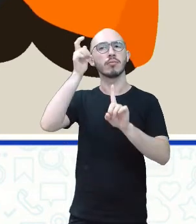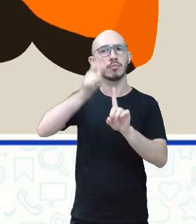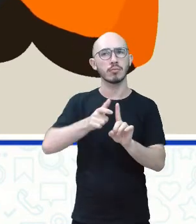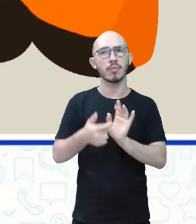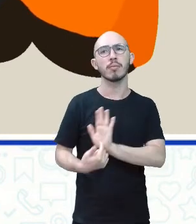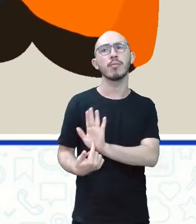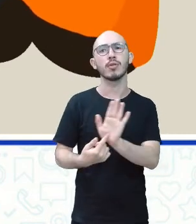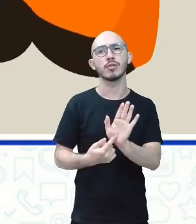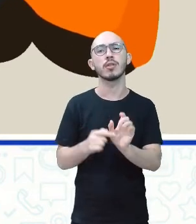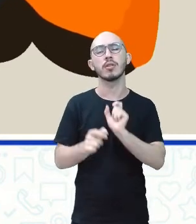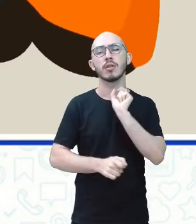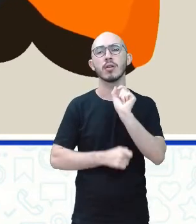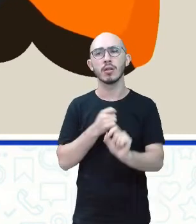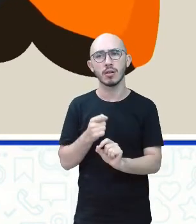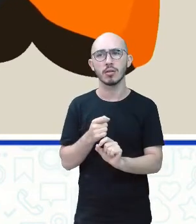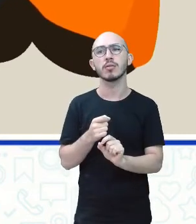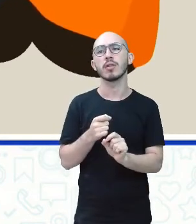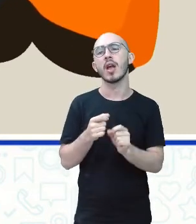as funções